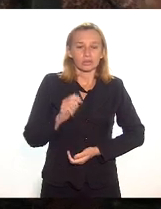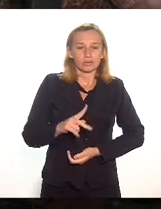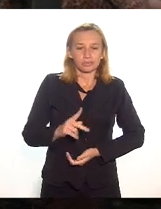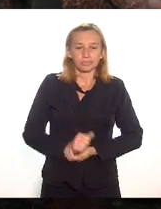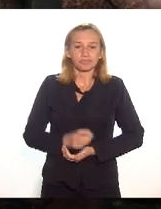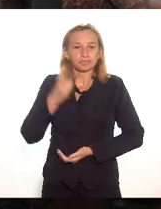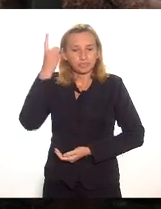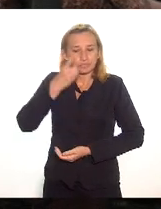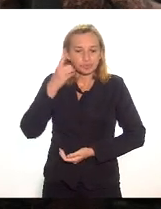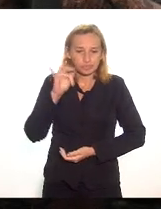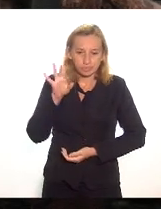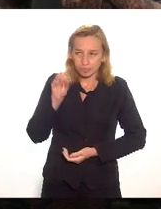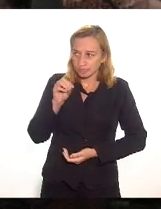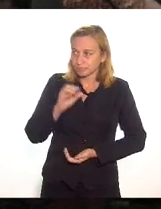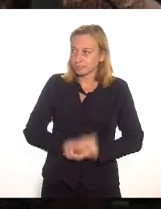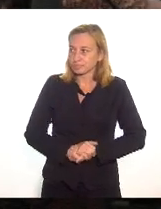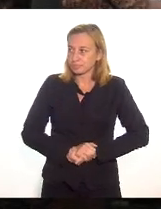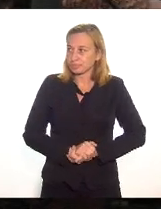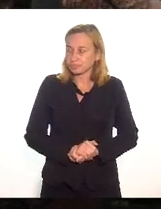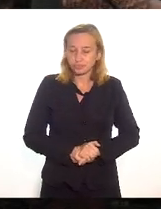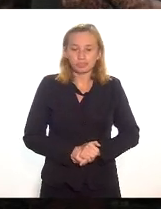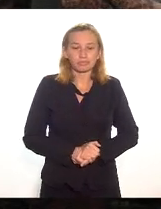inscrito, o deputado Flávio Serafini.